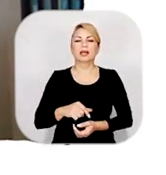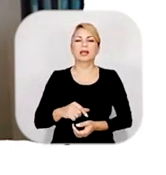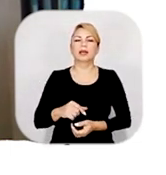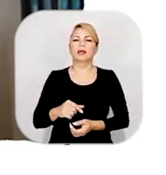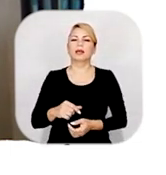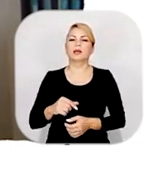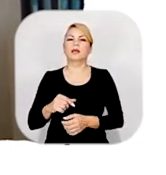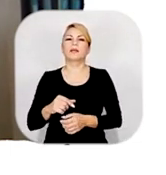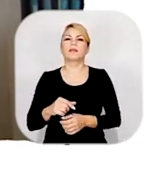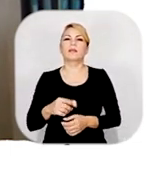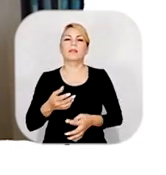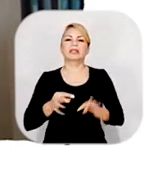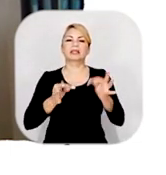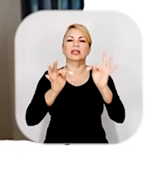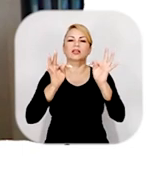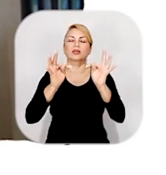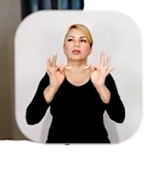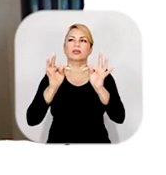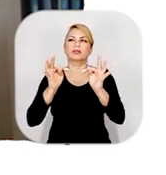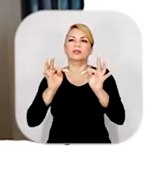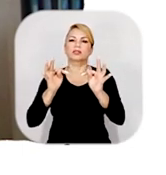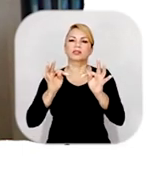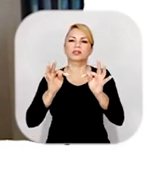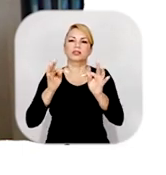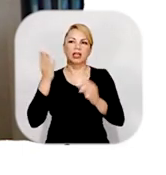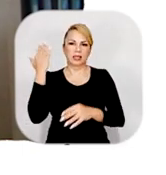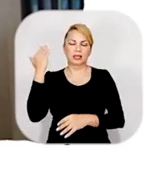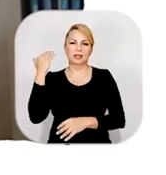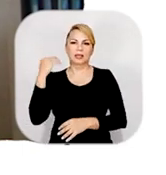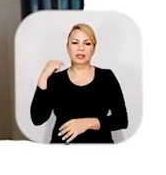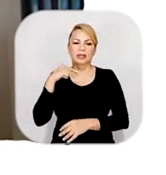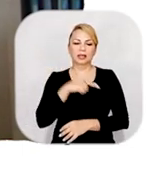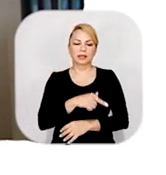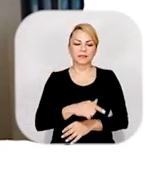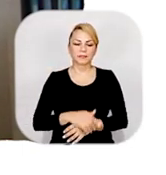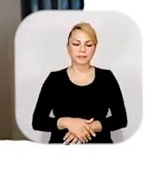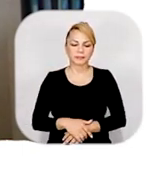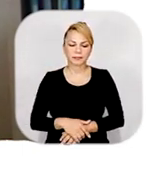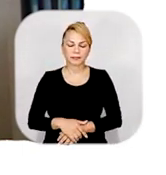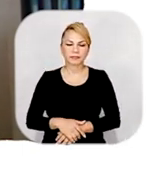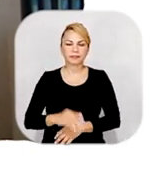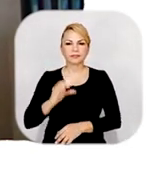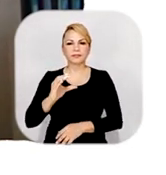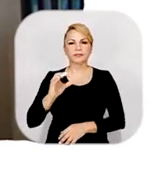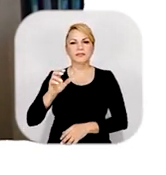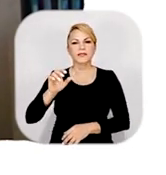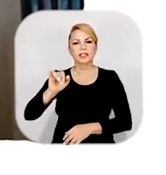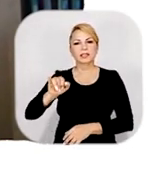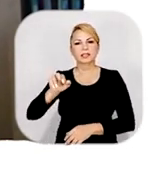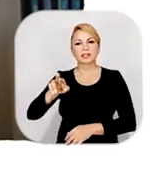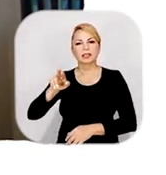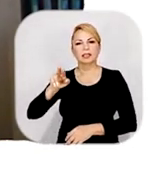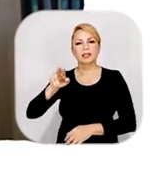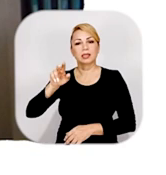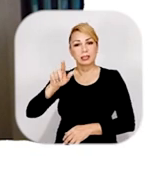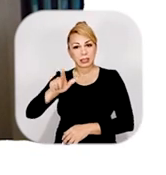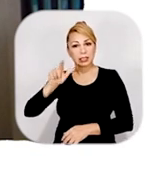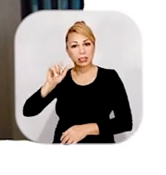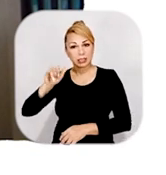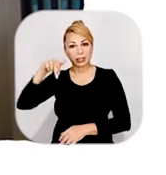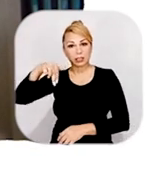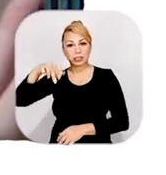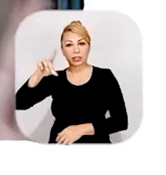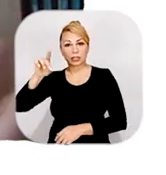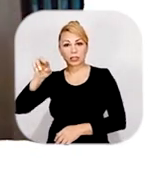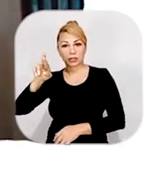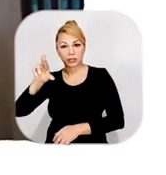que tinha à época. E aí ele era um cilindro, né? E como o nome já diz, de cera, então passava uma